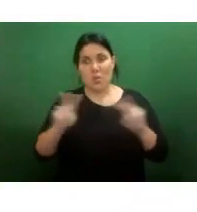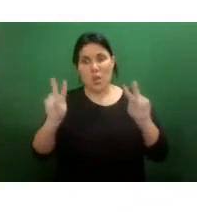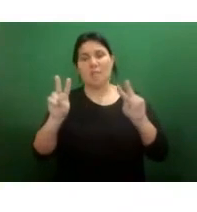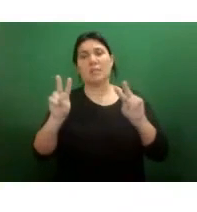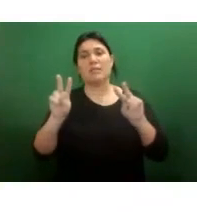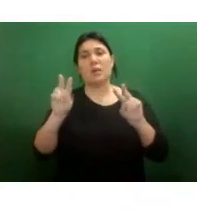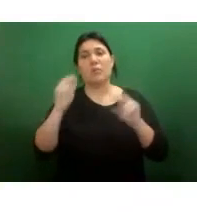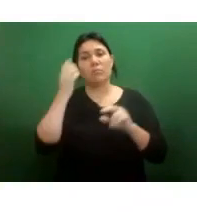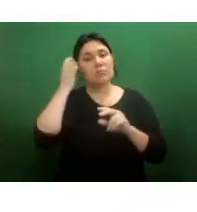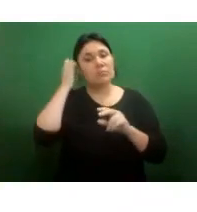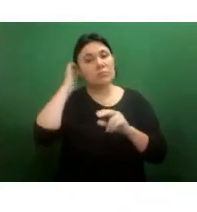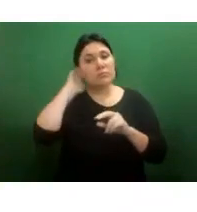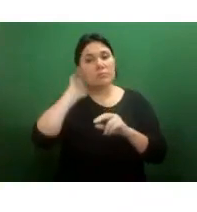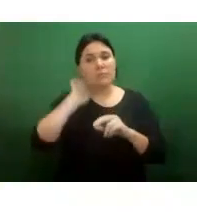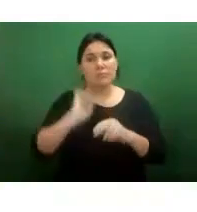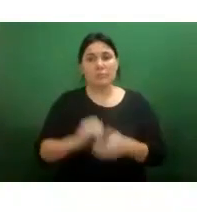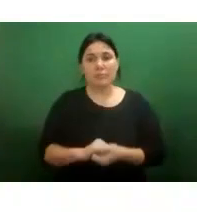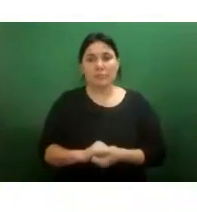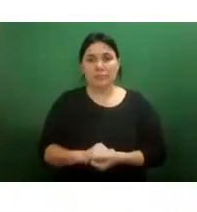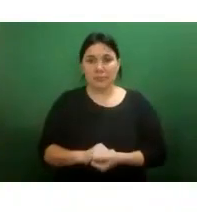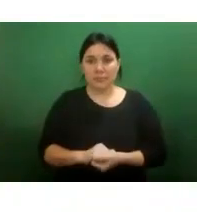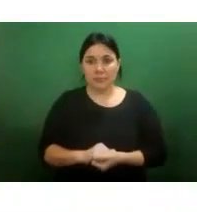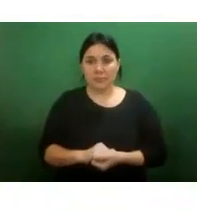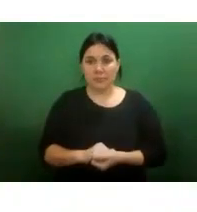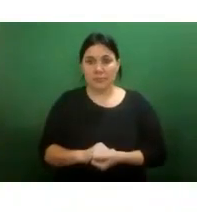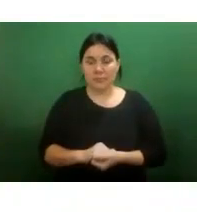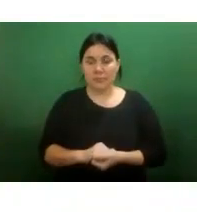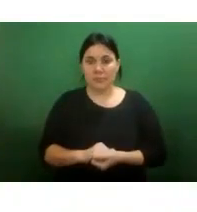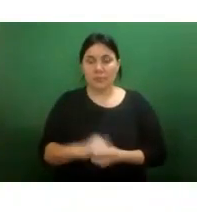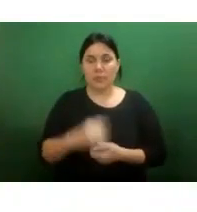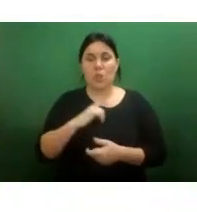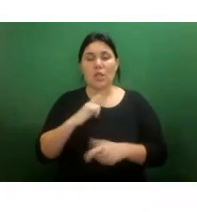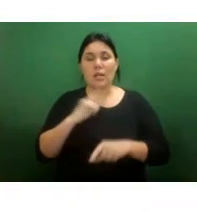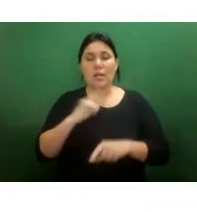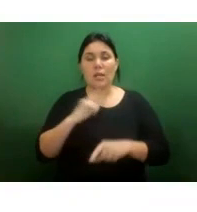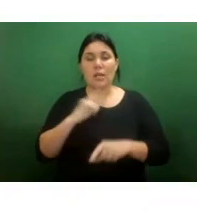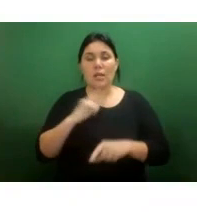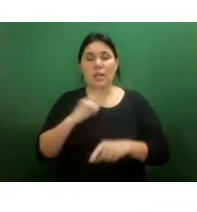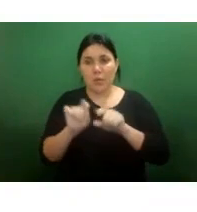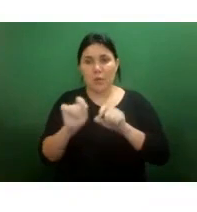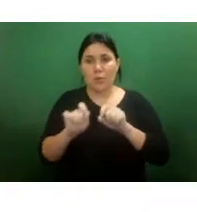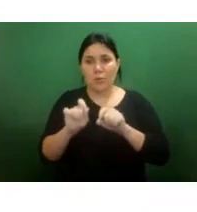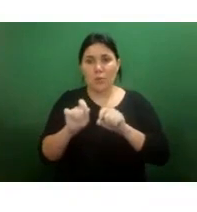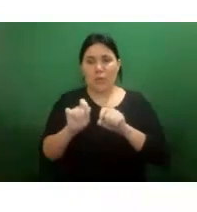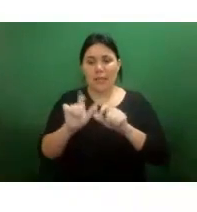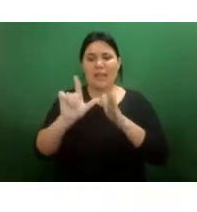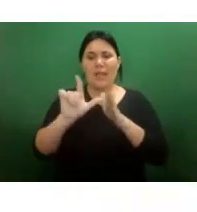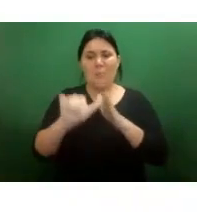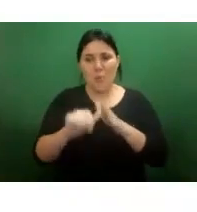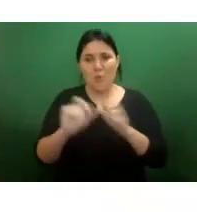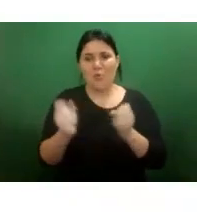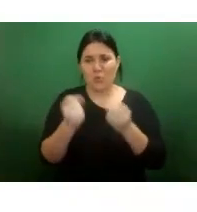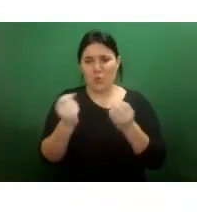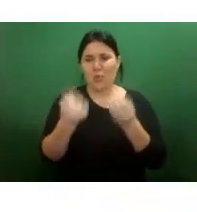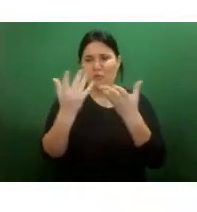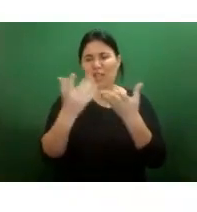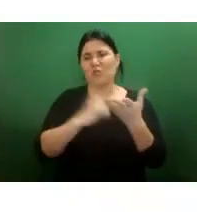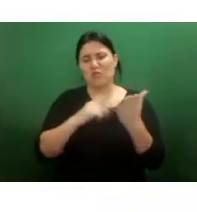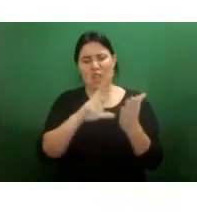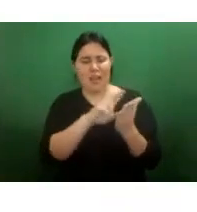certo? Muito bem. E aí nós tivemos também o pós-evento, além desses